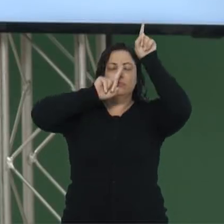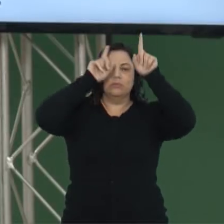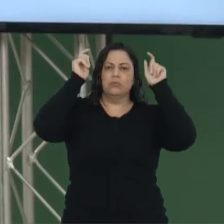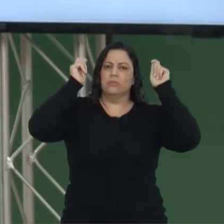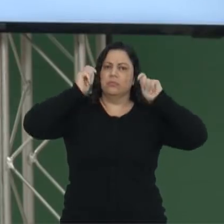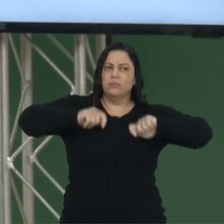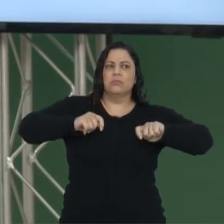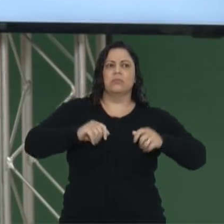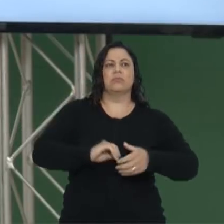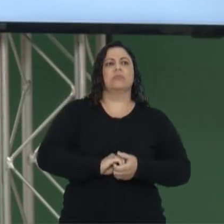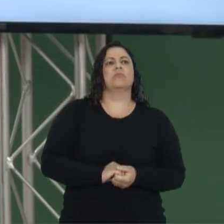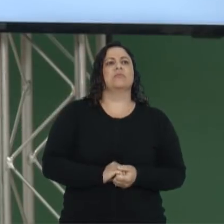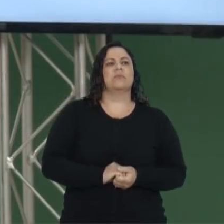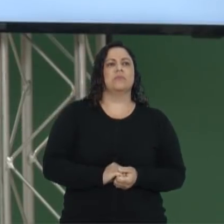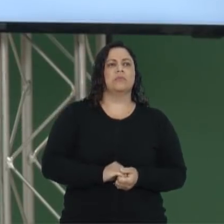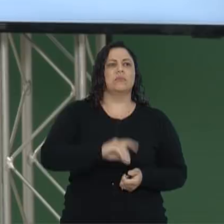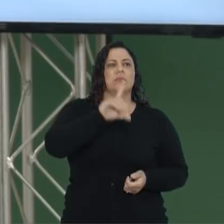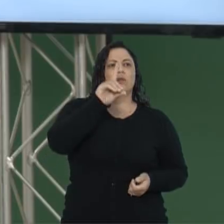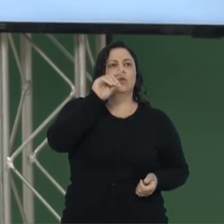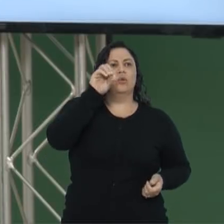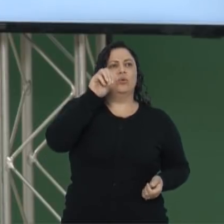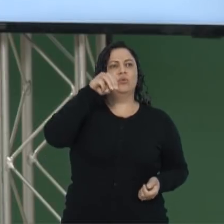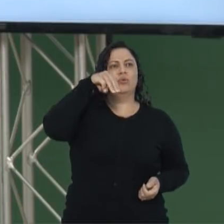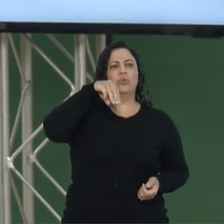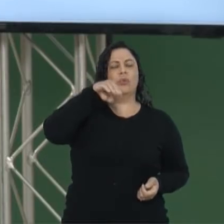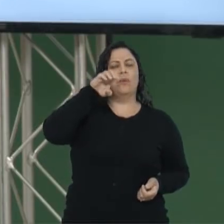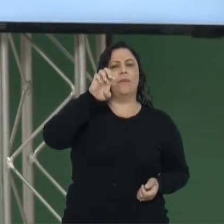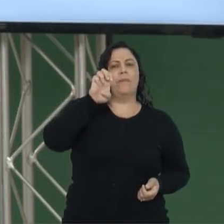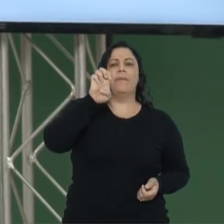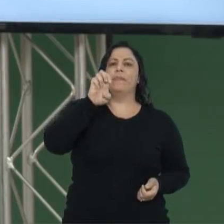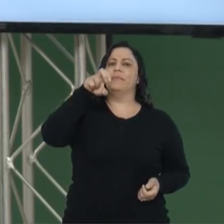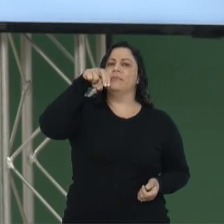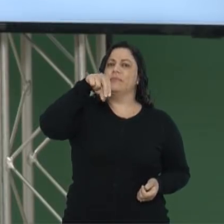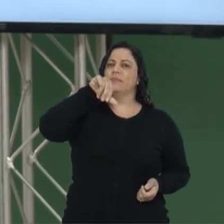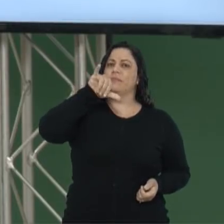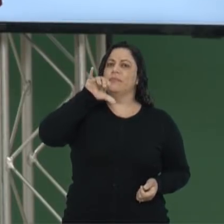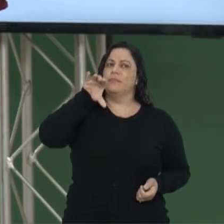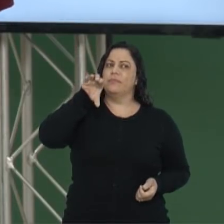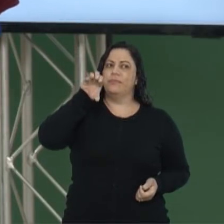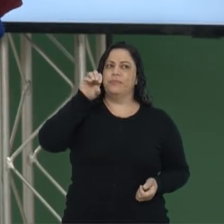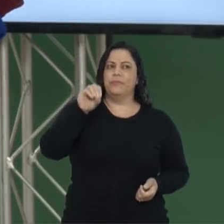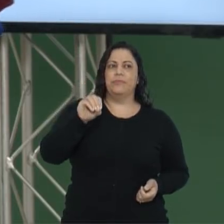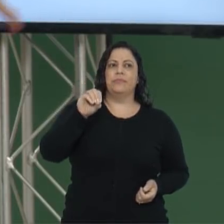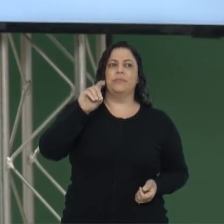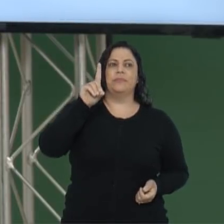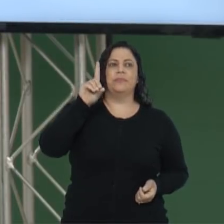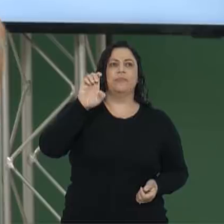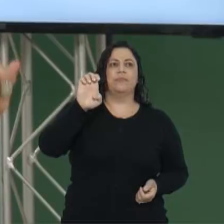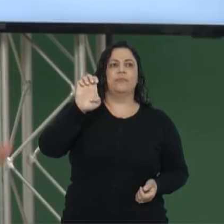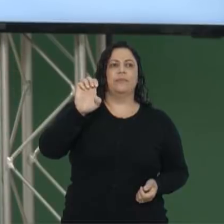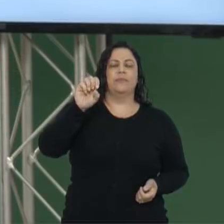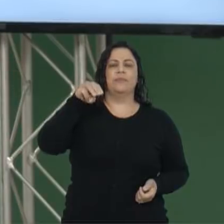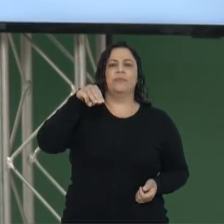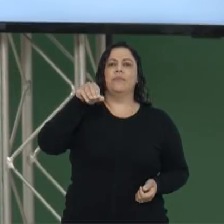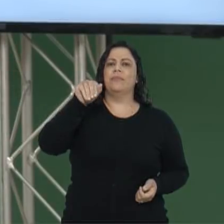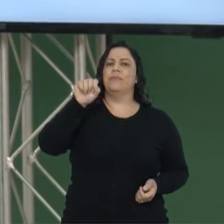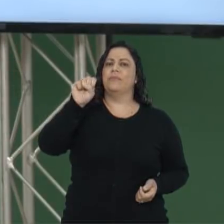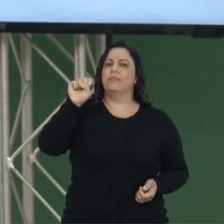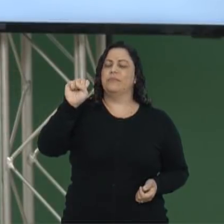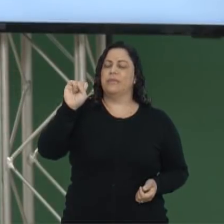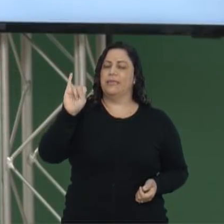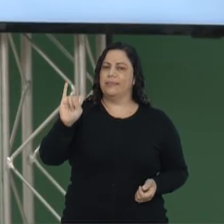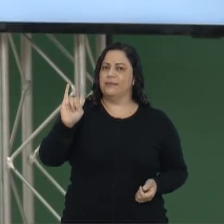é Domenico Di Masi é um italiano. É um livro que foi vendido, é um campeões de vendas,